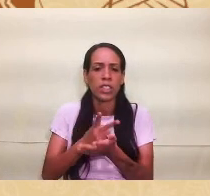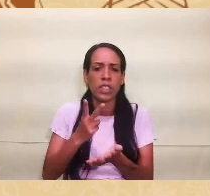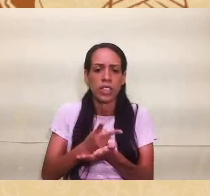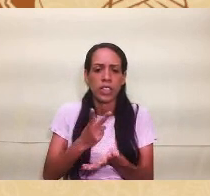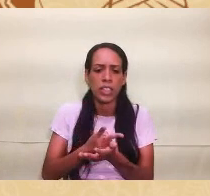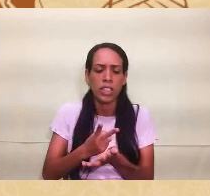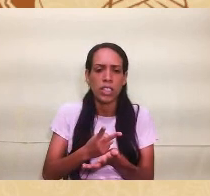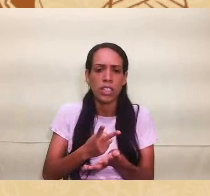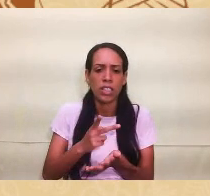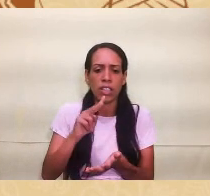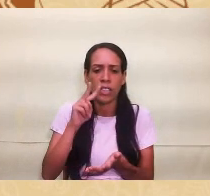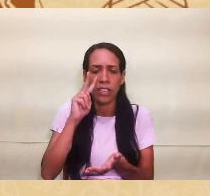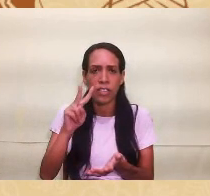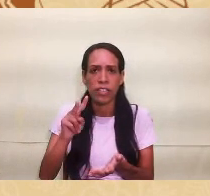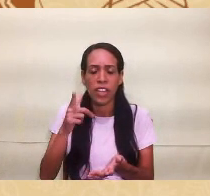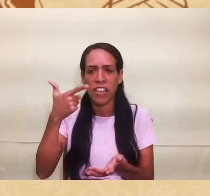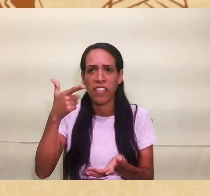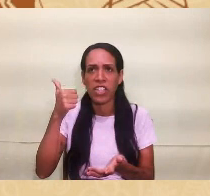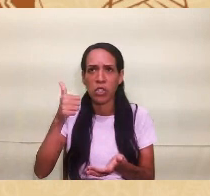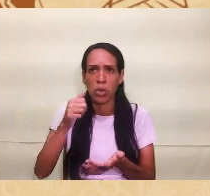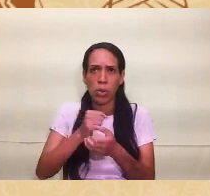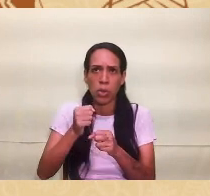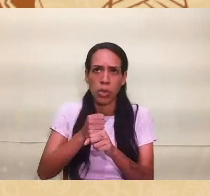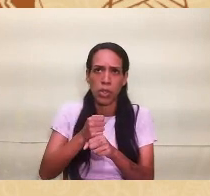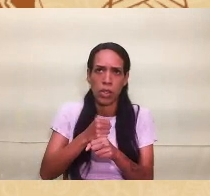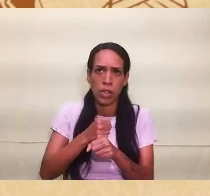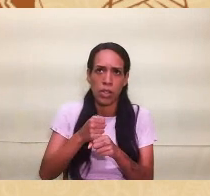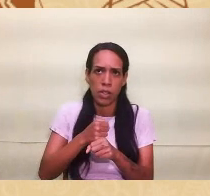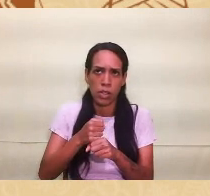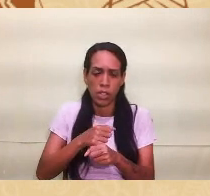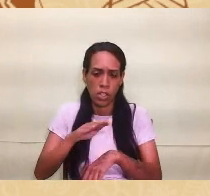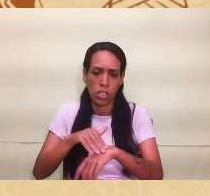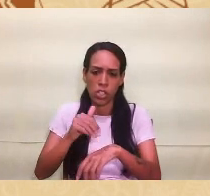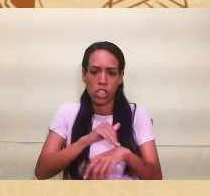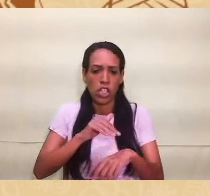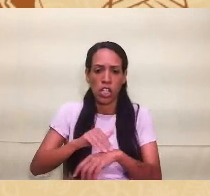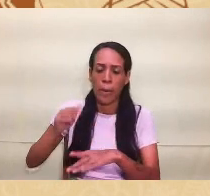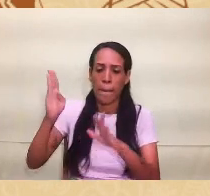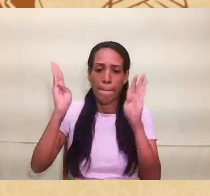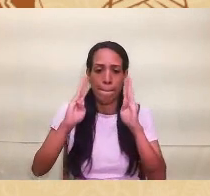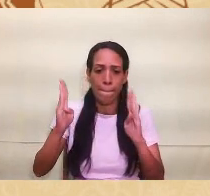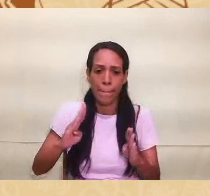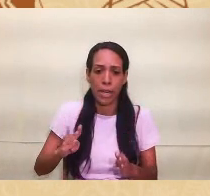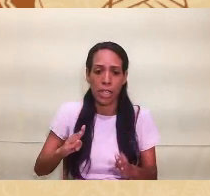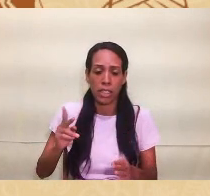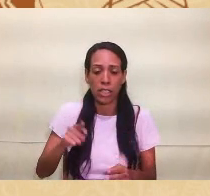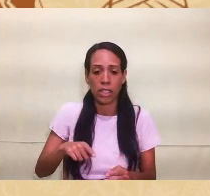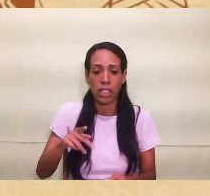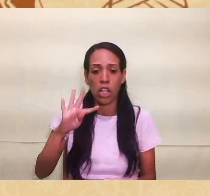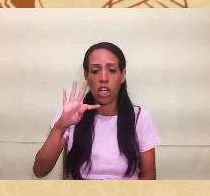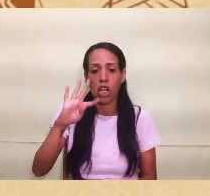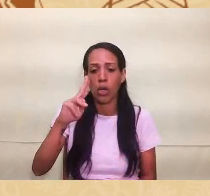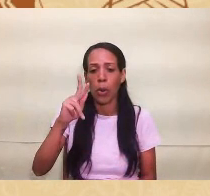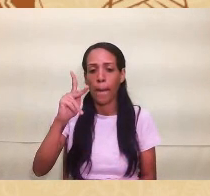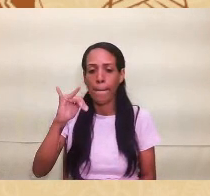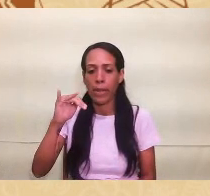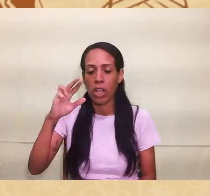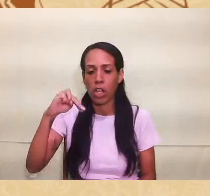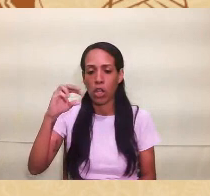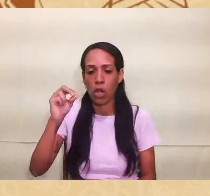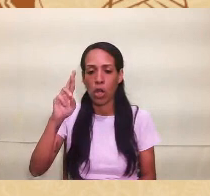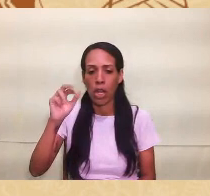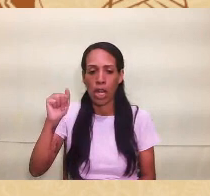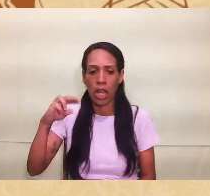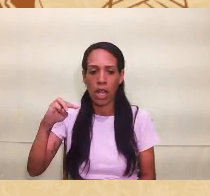nesses 521 anos disso que aqui se chama Brasil para a gente chamava aqui de Pindorama. Então,